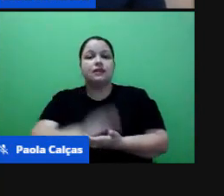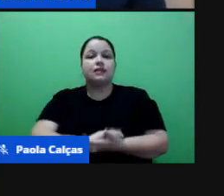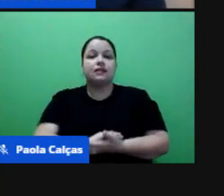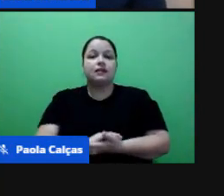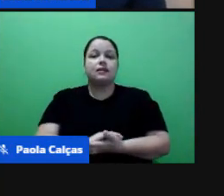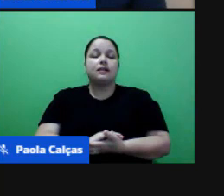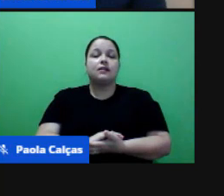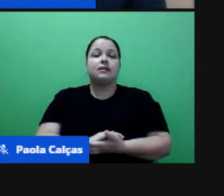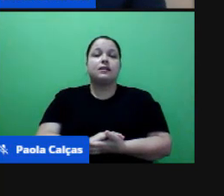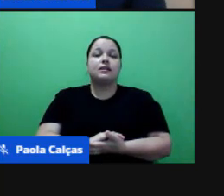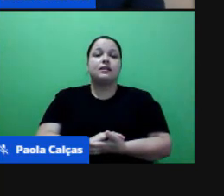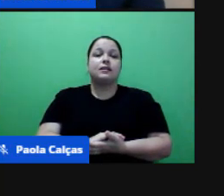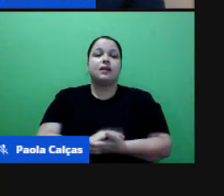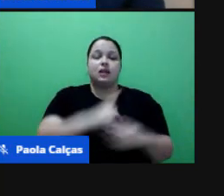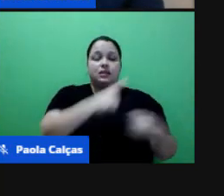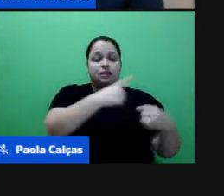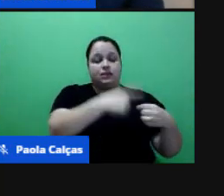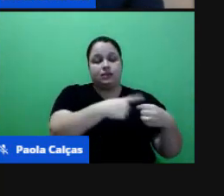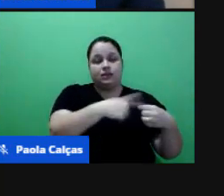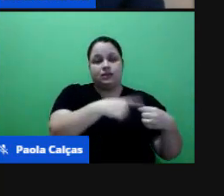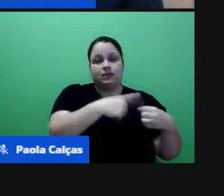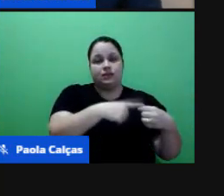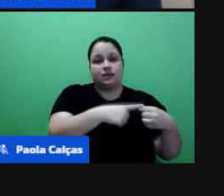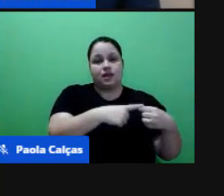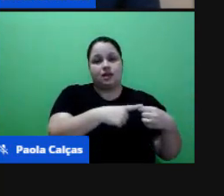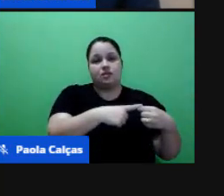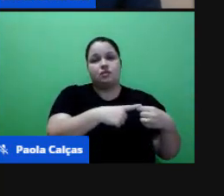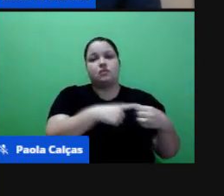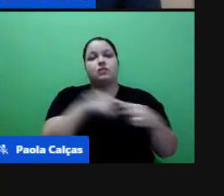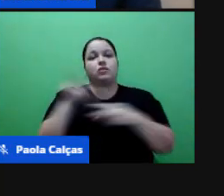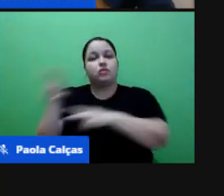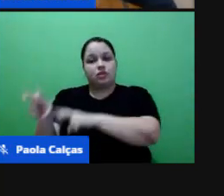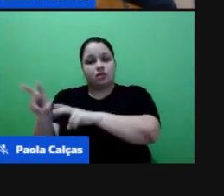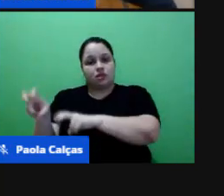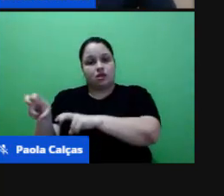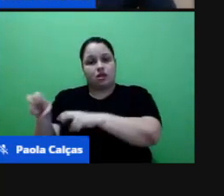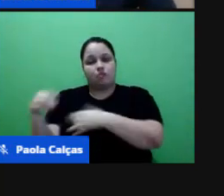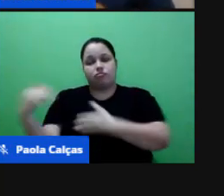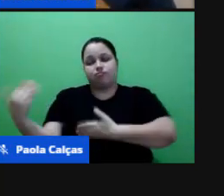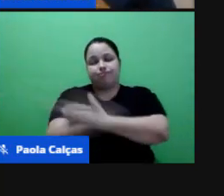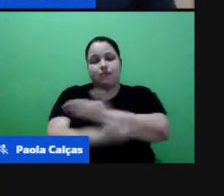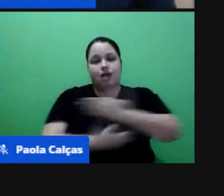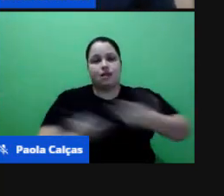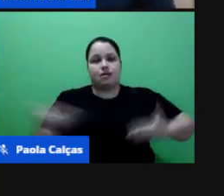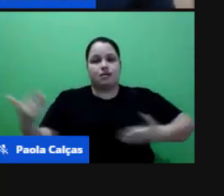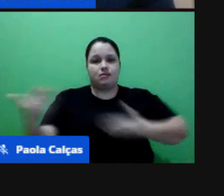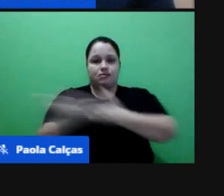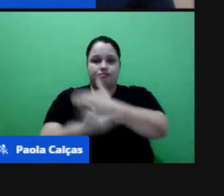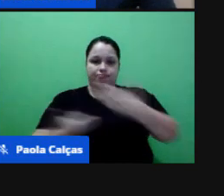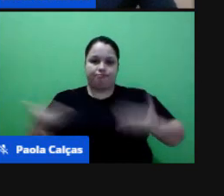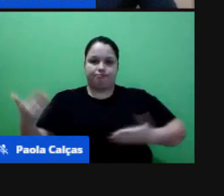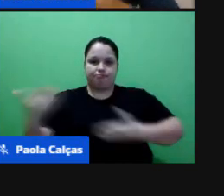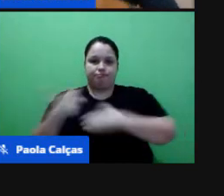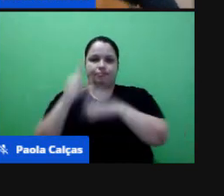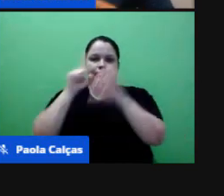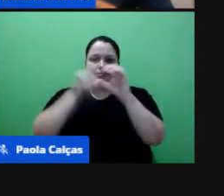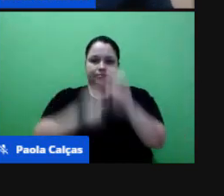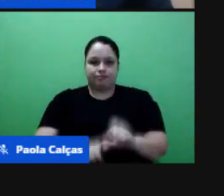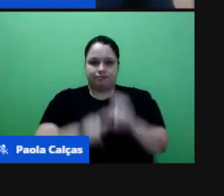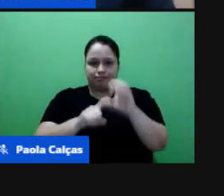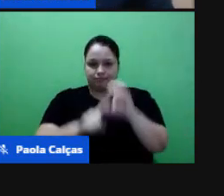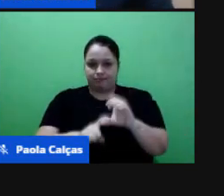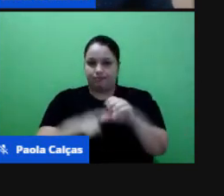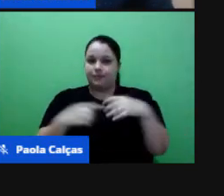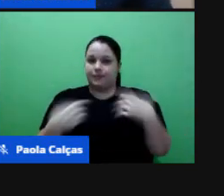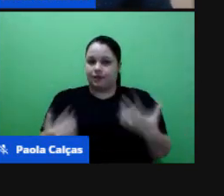a interdependência do campo e da cidade. Ele saber fazer essa relação, ele